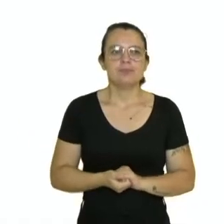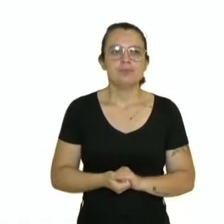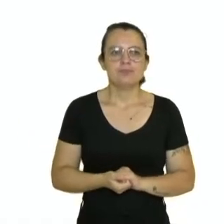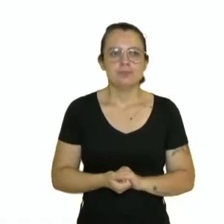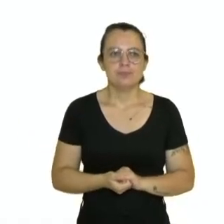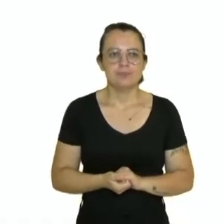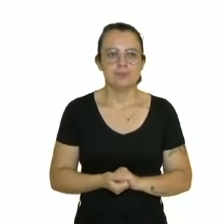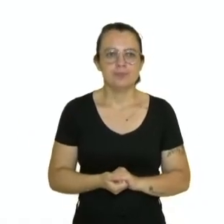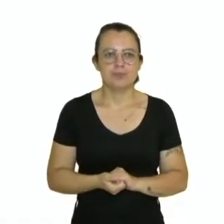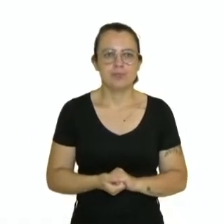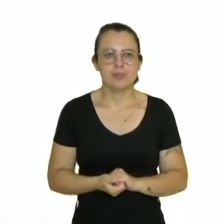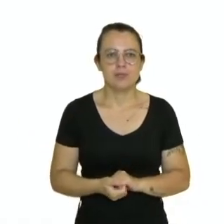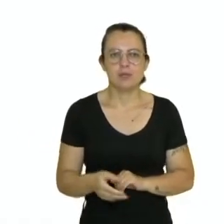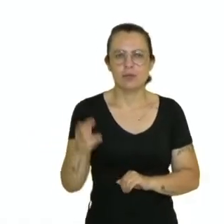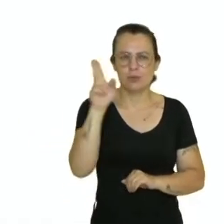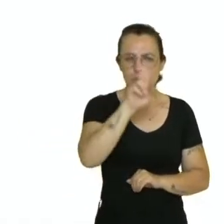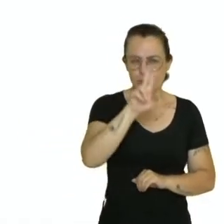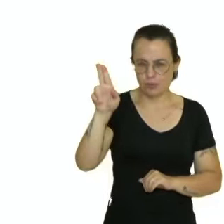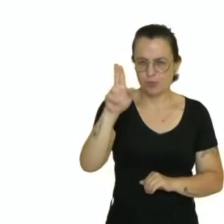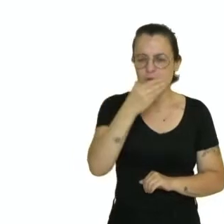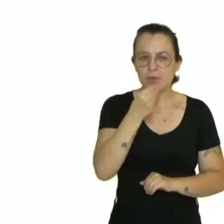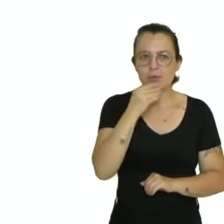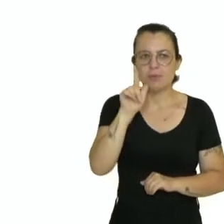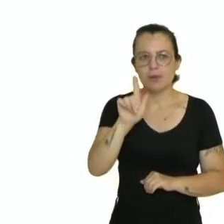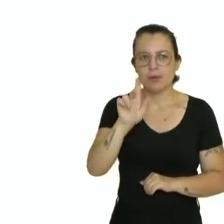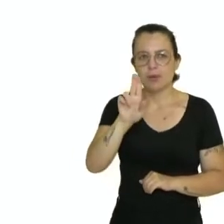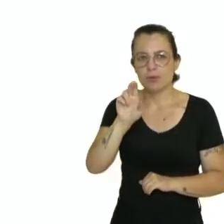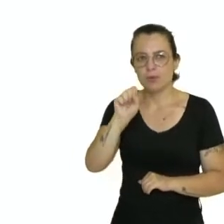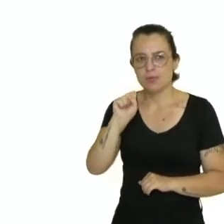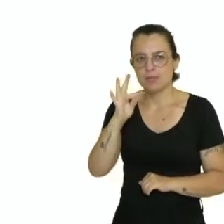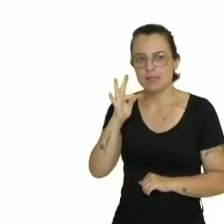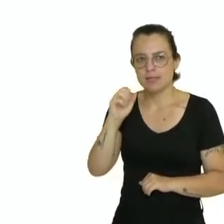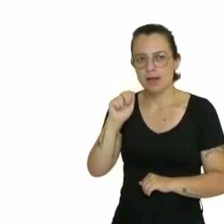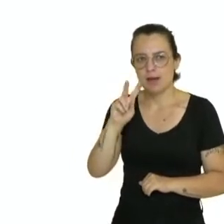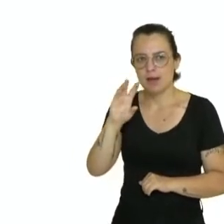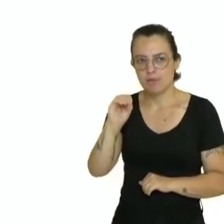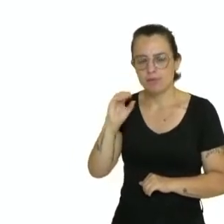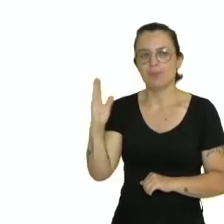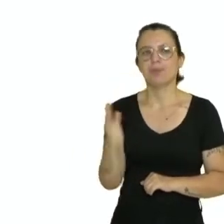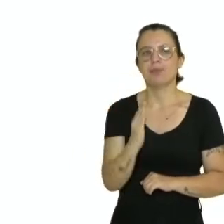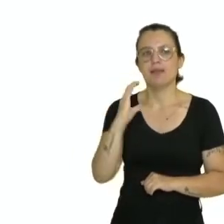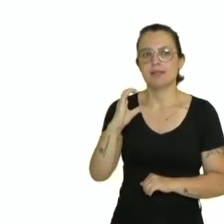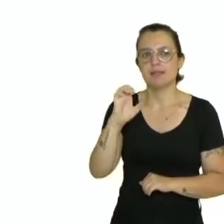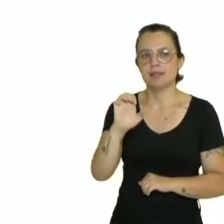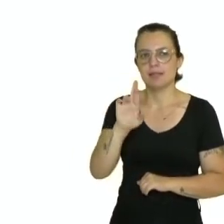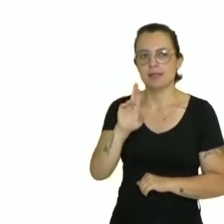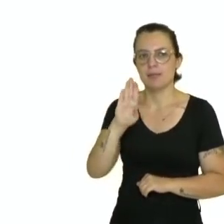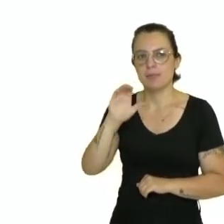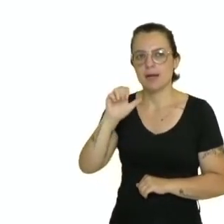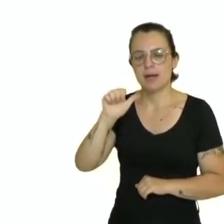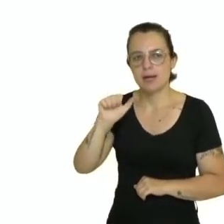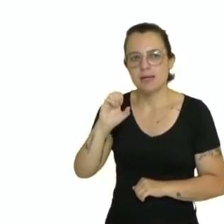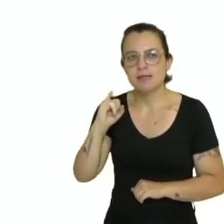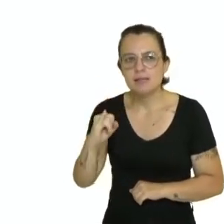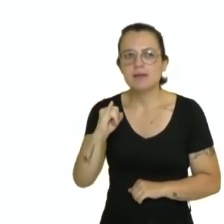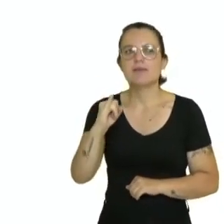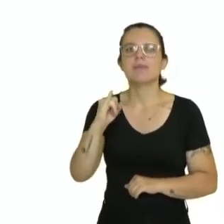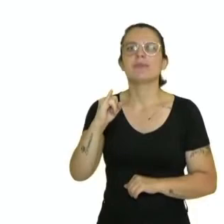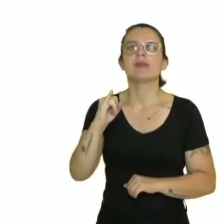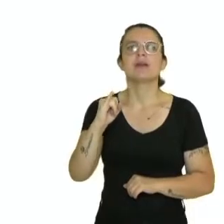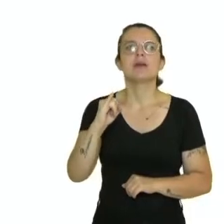Gustavo Cerbasi, do livro A Riqueza da Vida Simples, diz o seguinte: o que determina a nossa